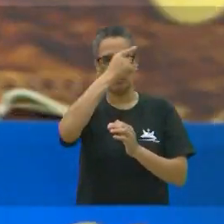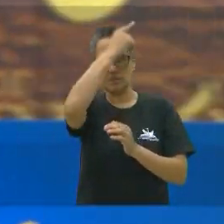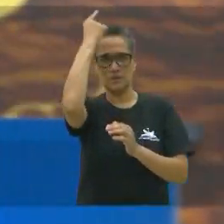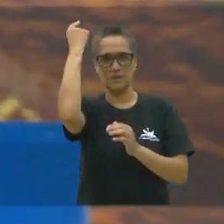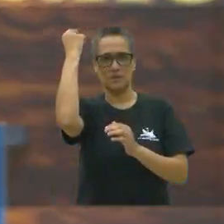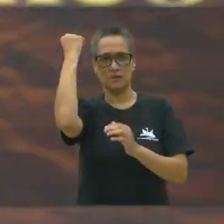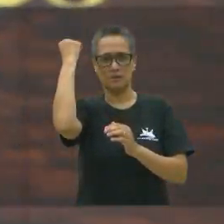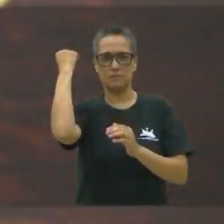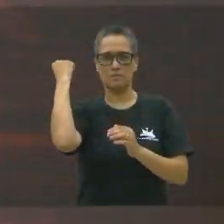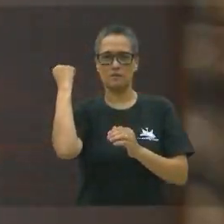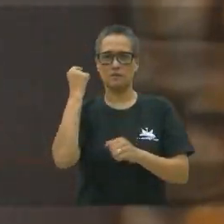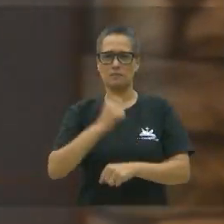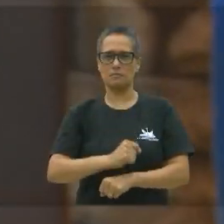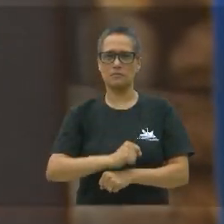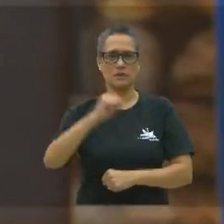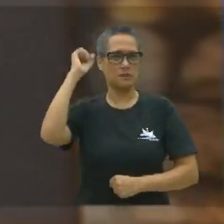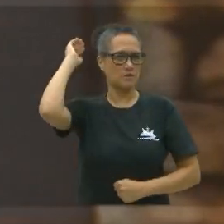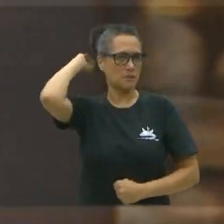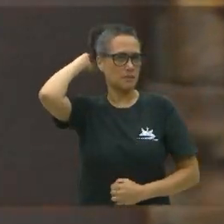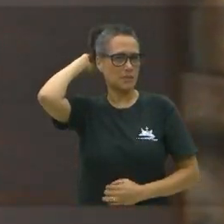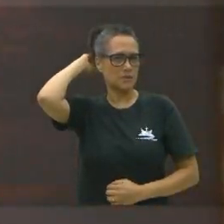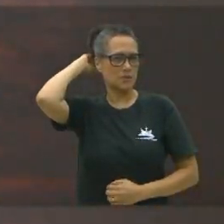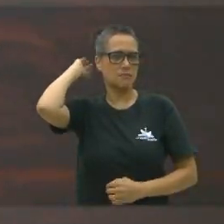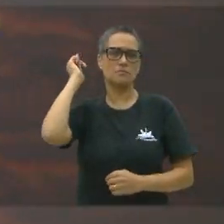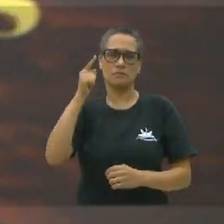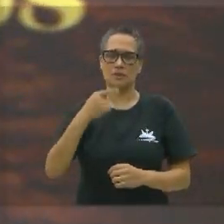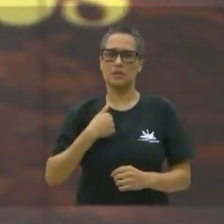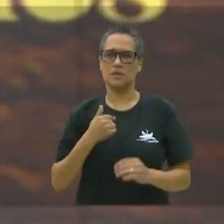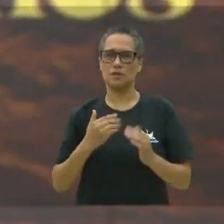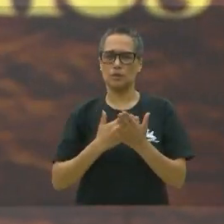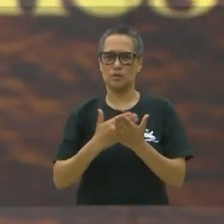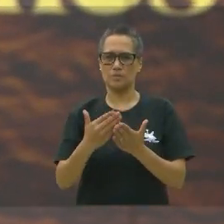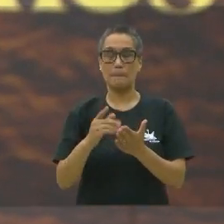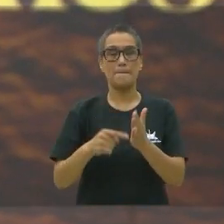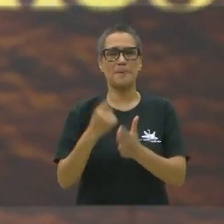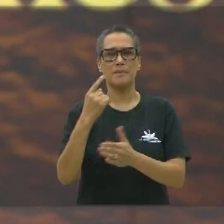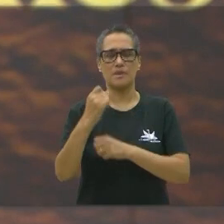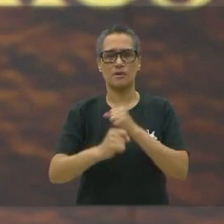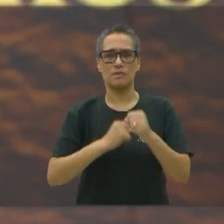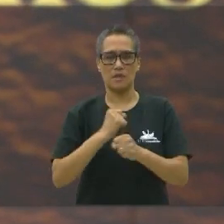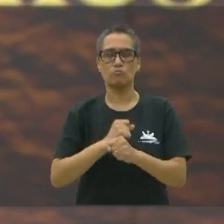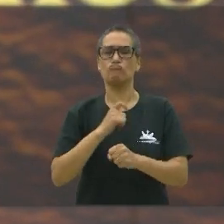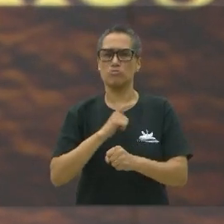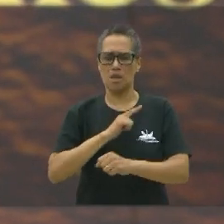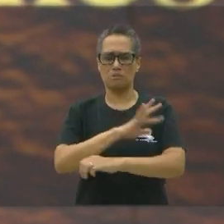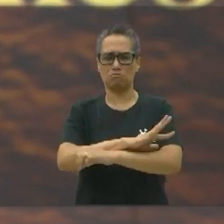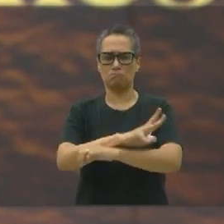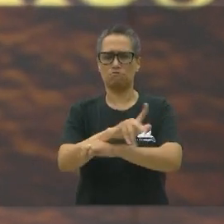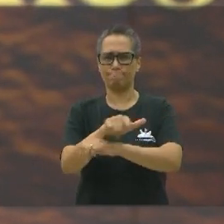paróquia, desde o primeiro ano eu realizo o Cerco de Jericó.